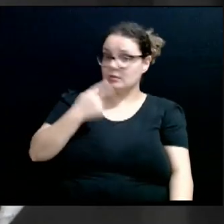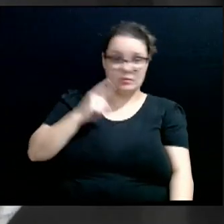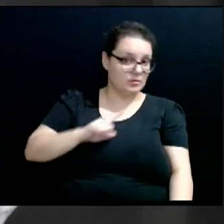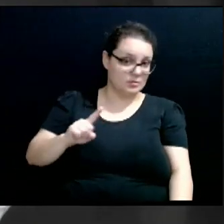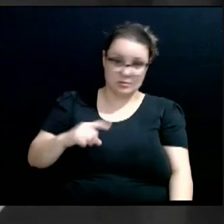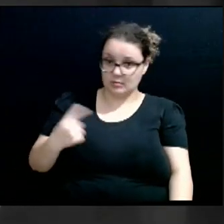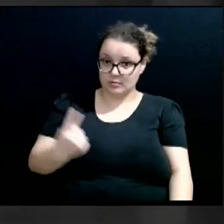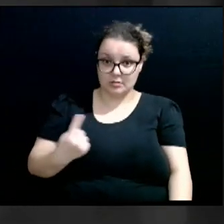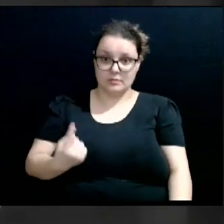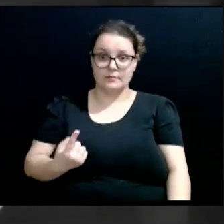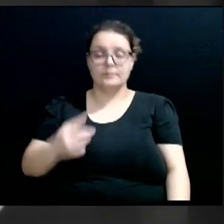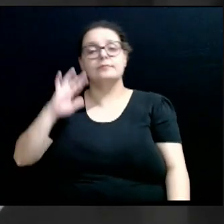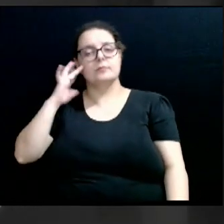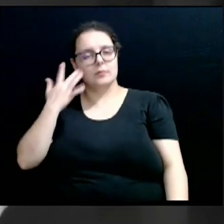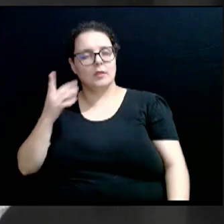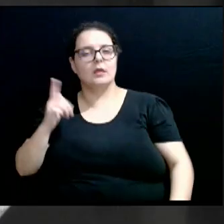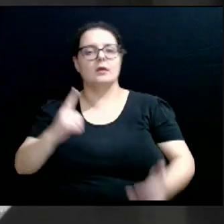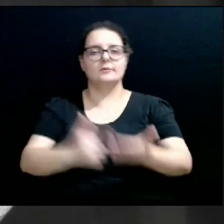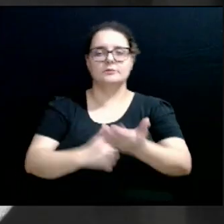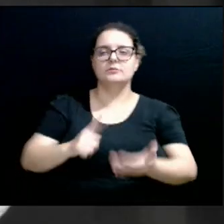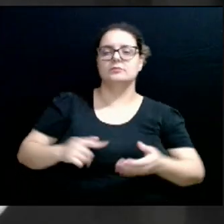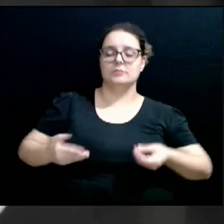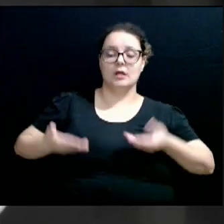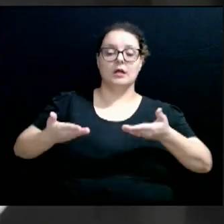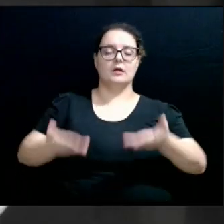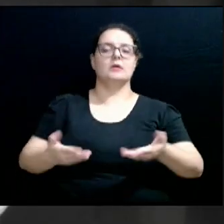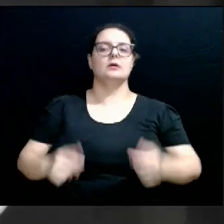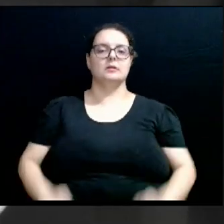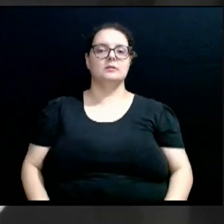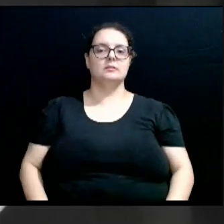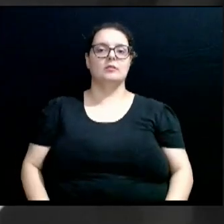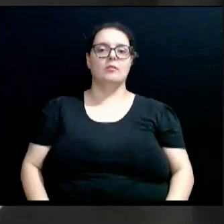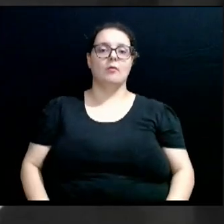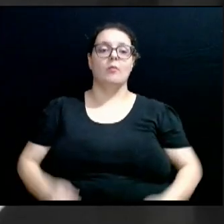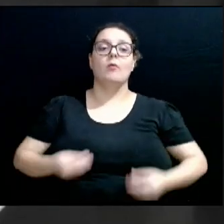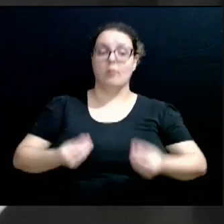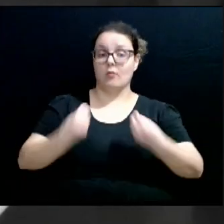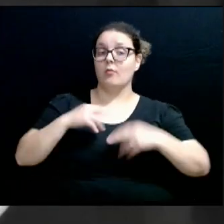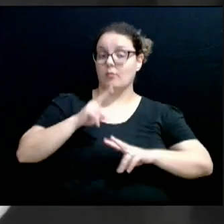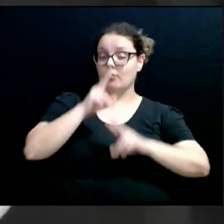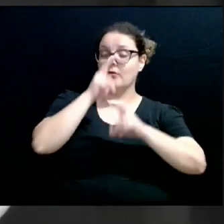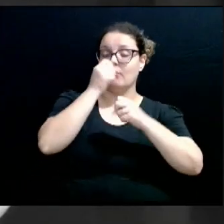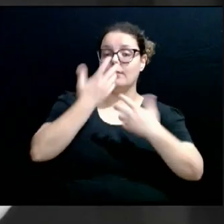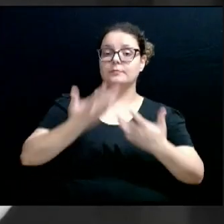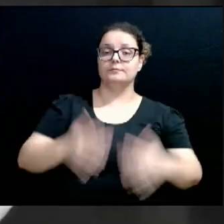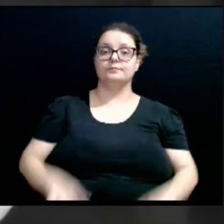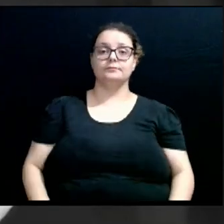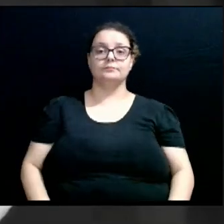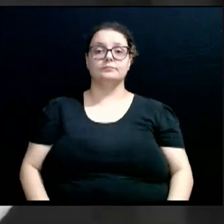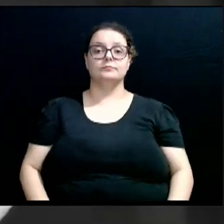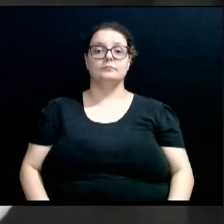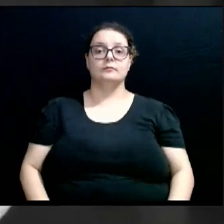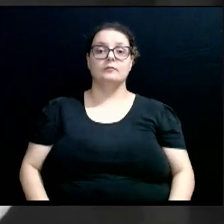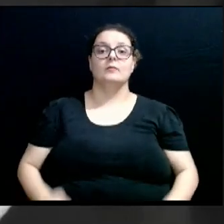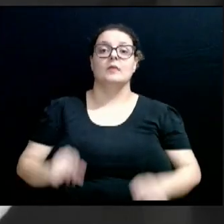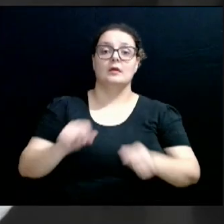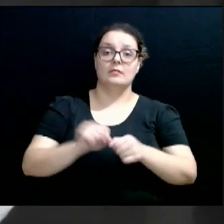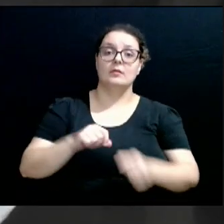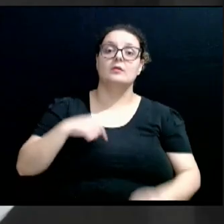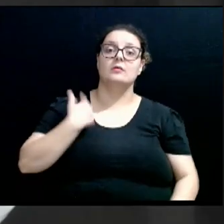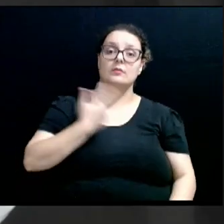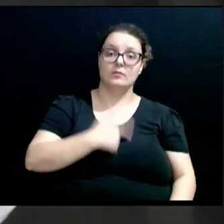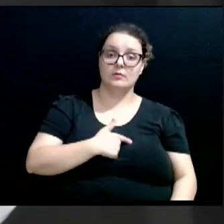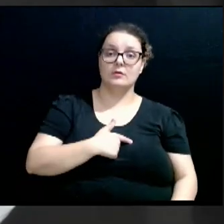que a literatura, ela traz isso. E aí ela nos fortalece. E aí ela faz com que a gente queira alcançar